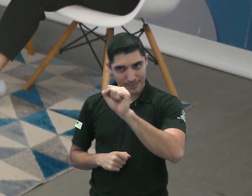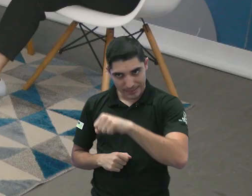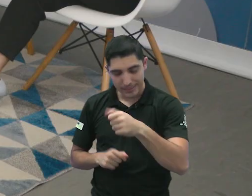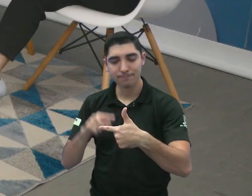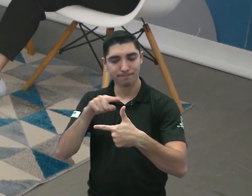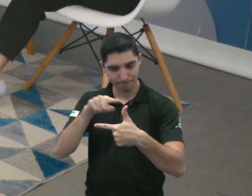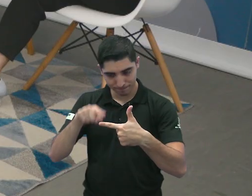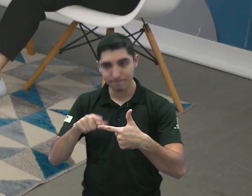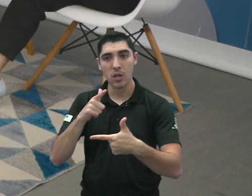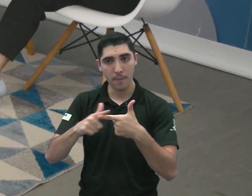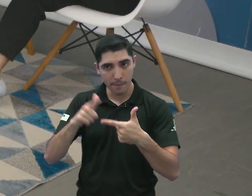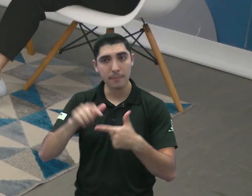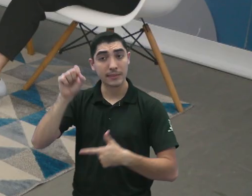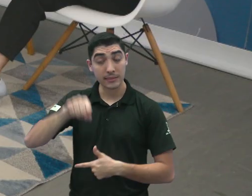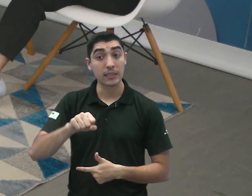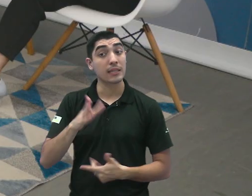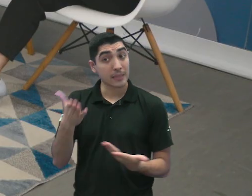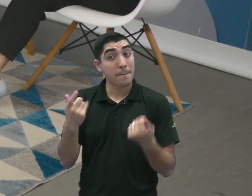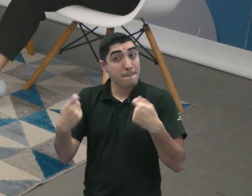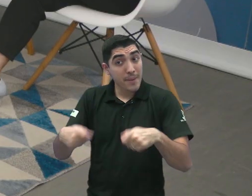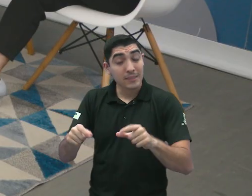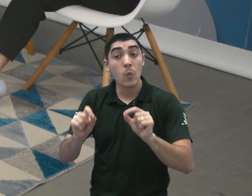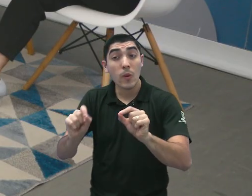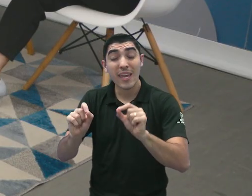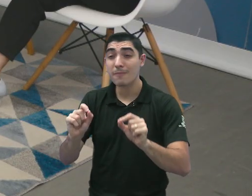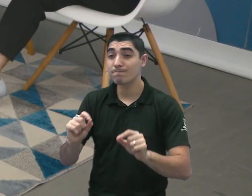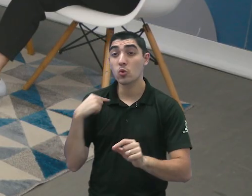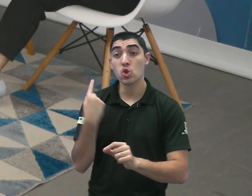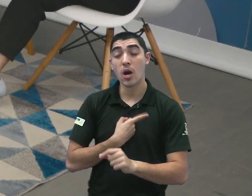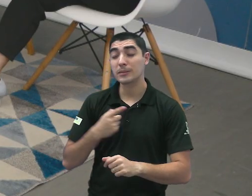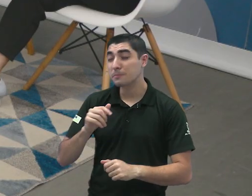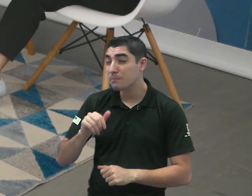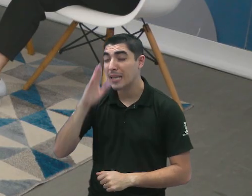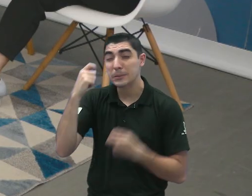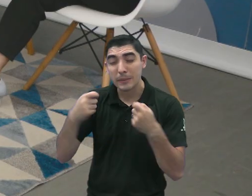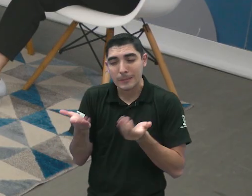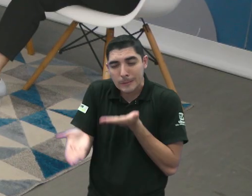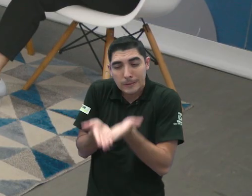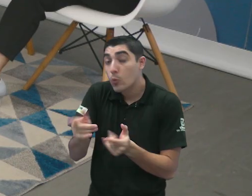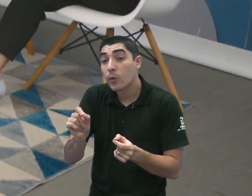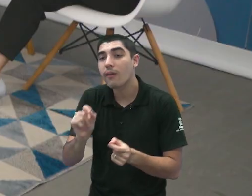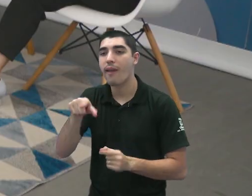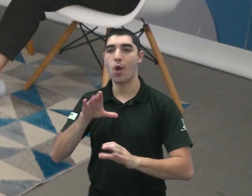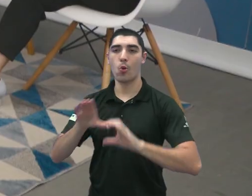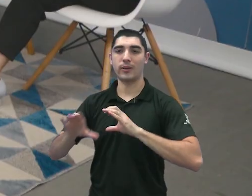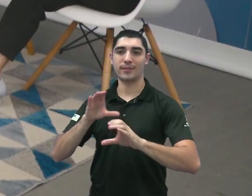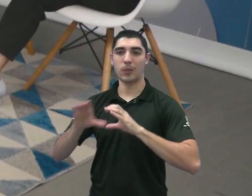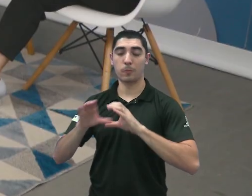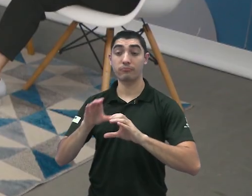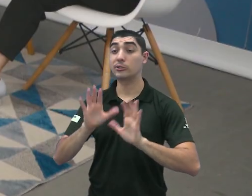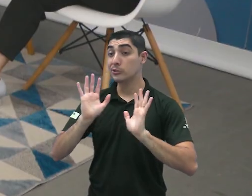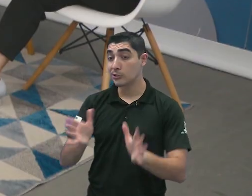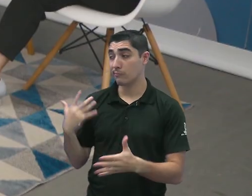e eu falo que é uma competência nossa que é a base de tudo isso, que é a nossa comunicação, né? Há anos que nós